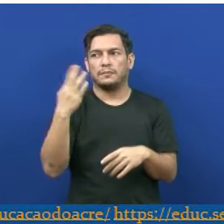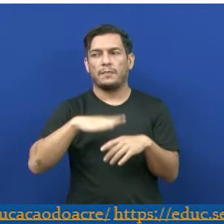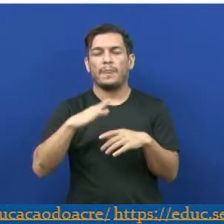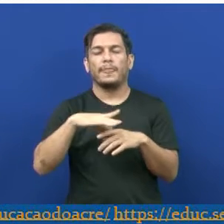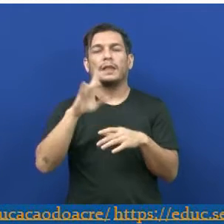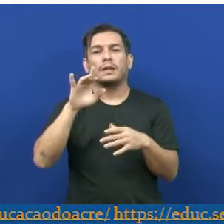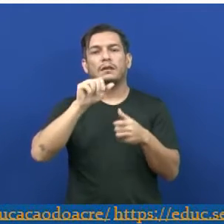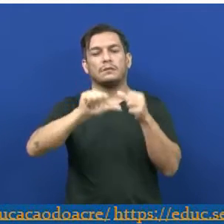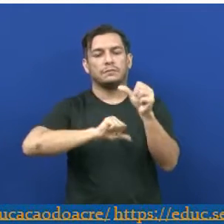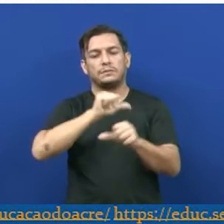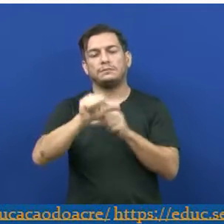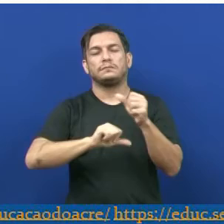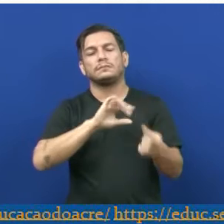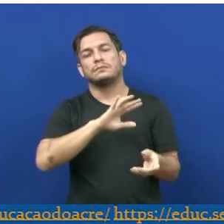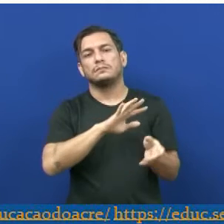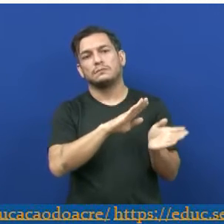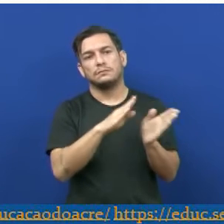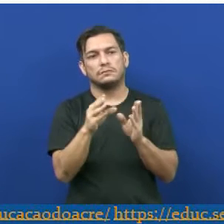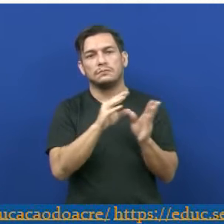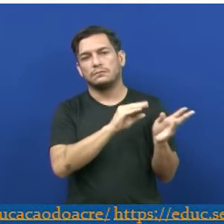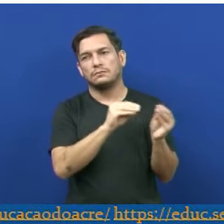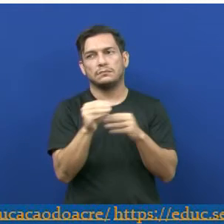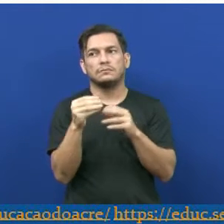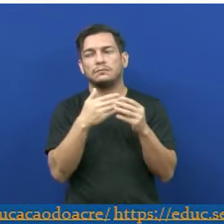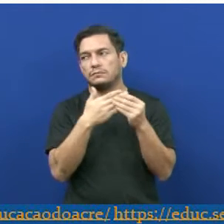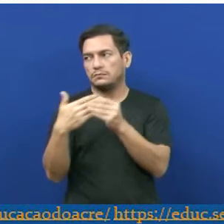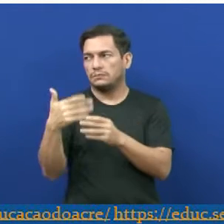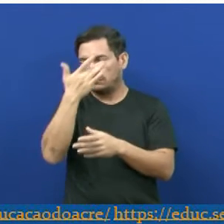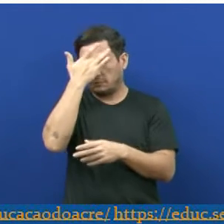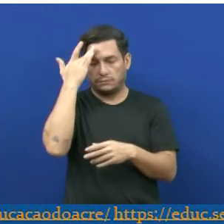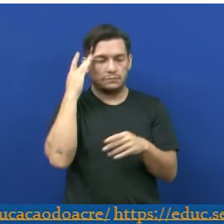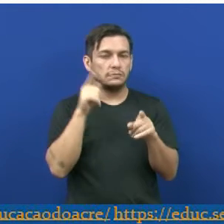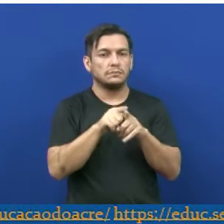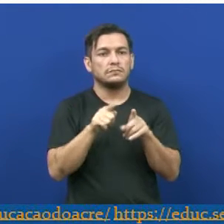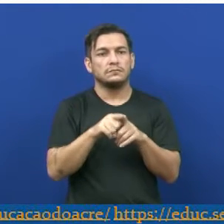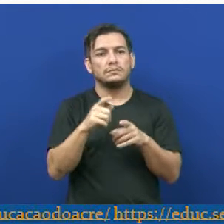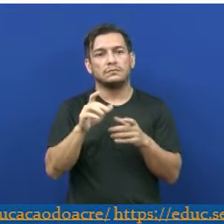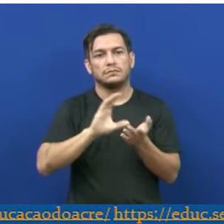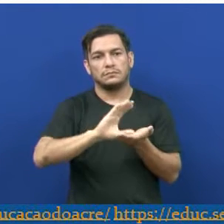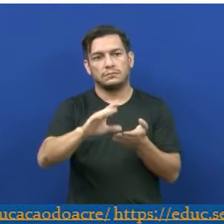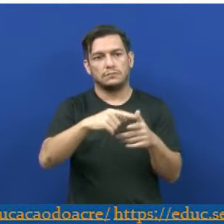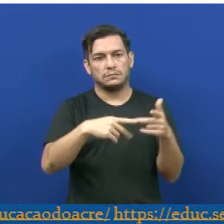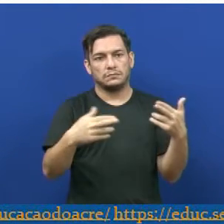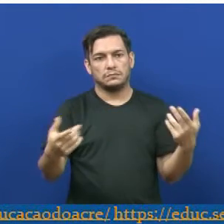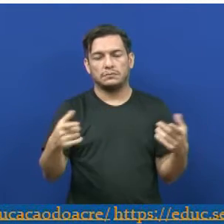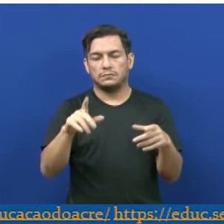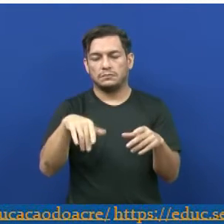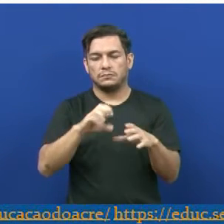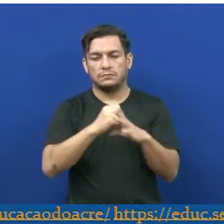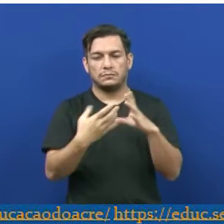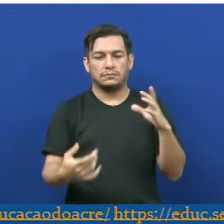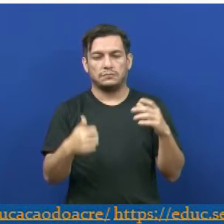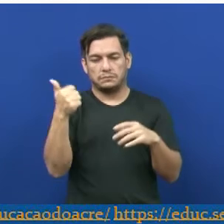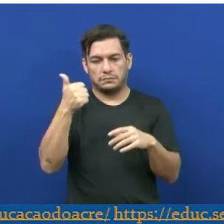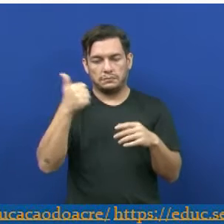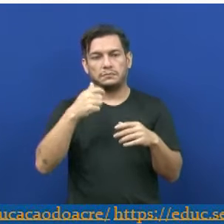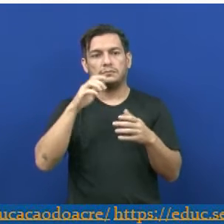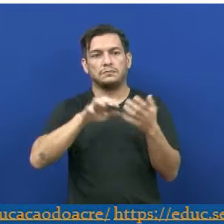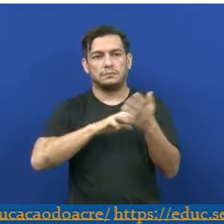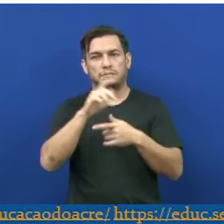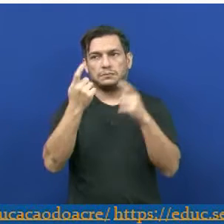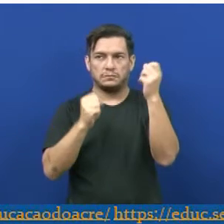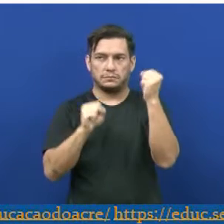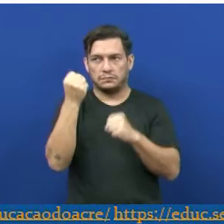foi uma revolução no processo de transporte de pessoas e também na circulação de mercadorias. Isso é uma outra grande característica da primeira Revolução